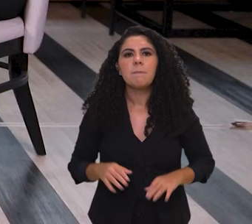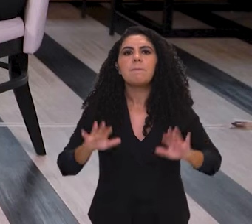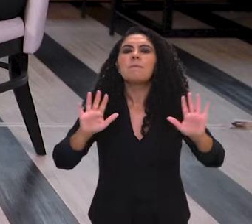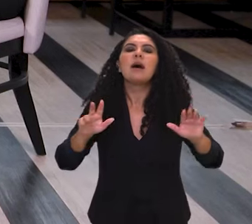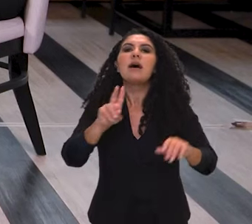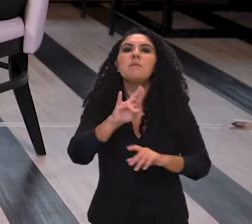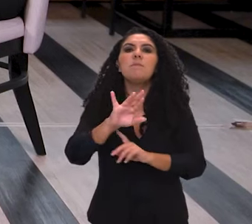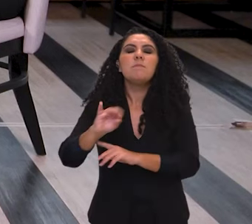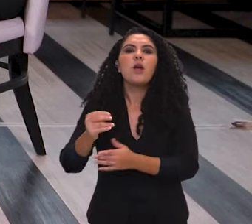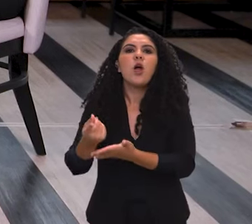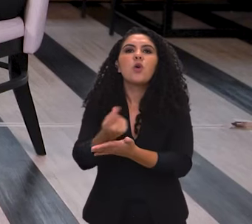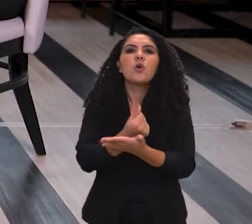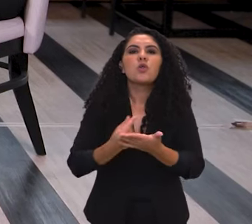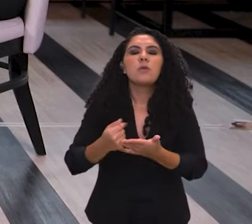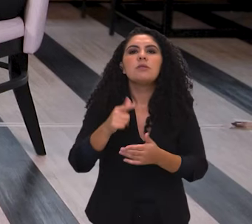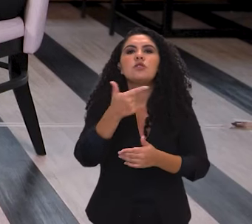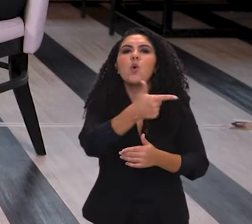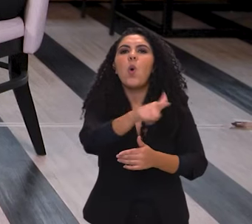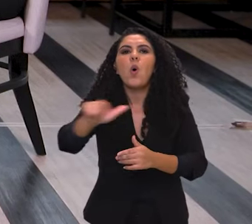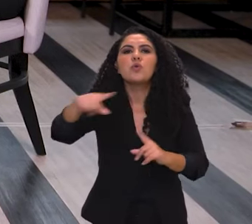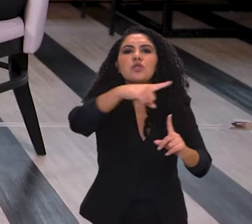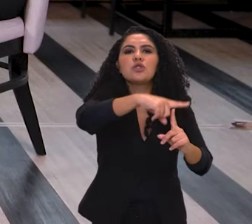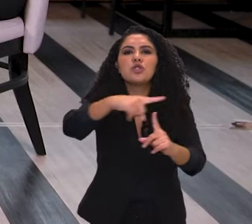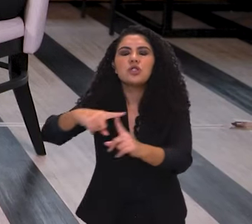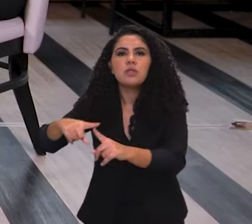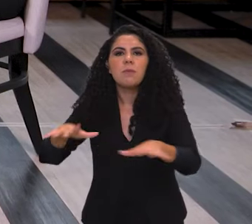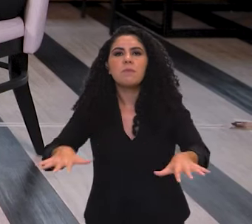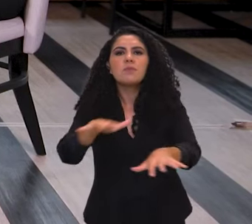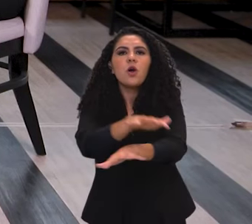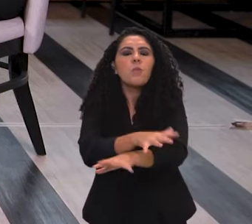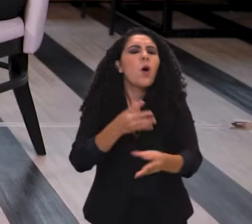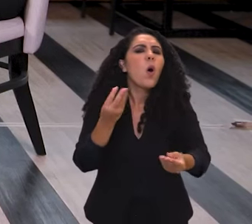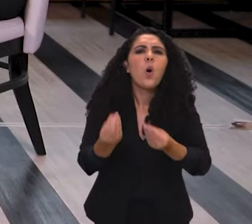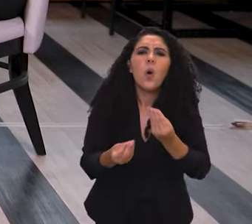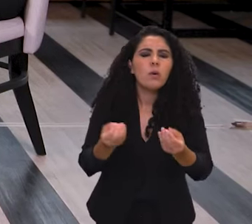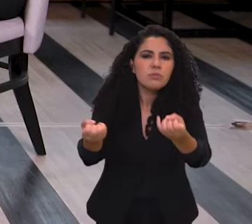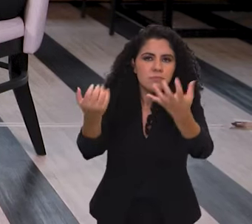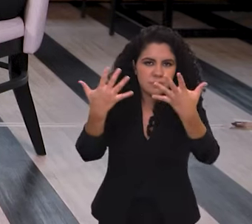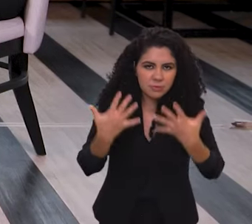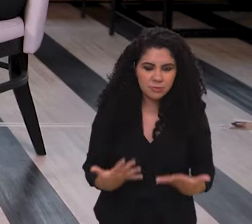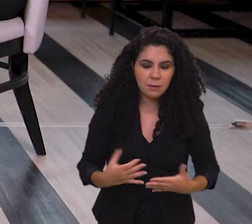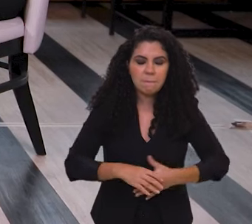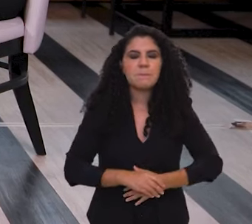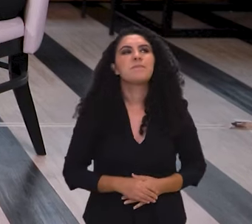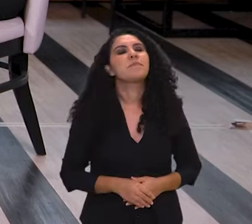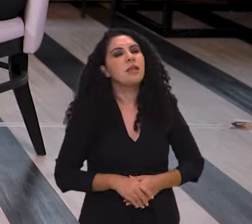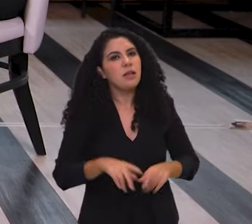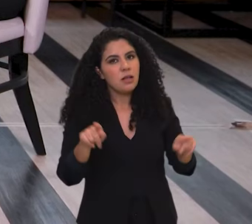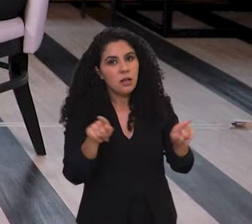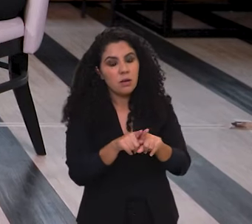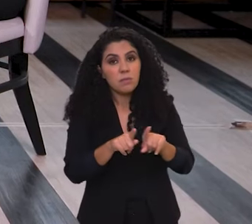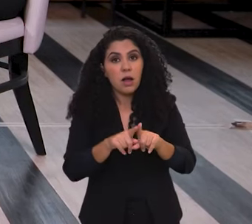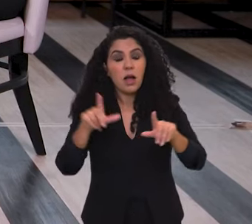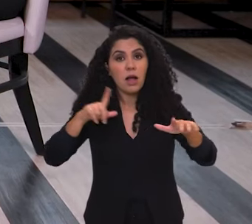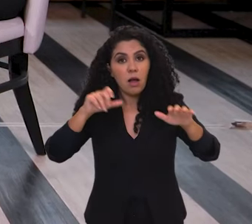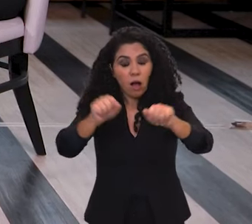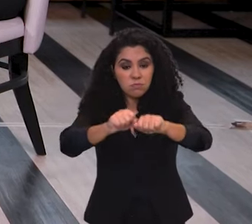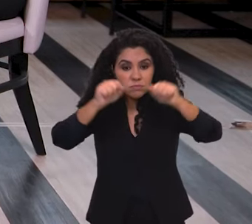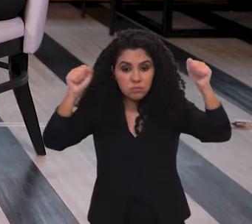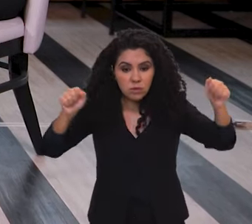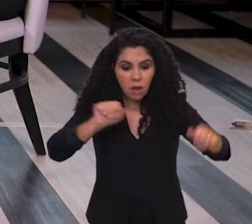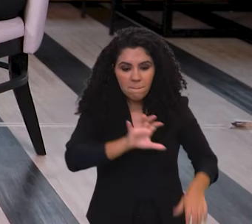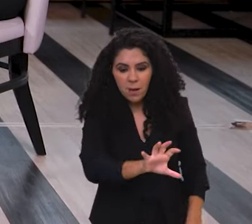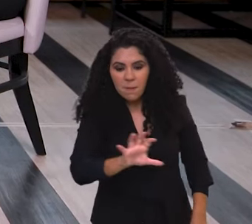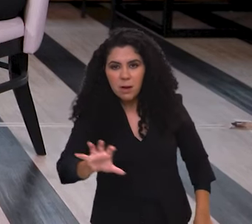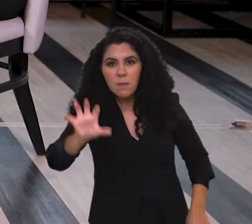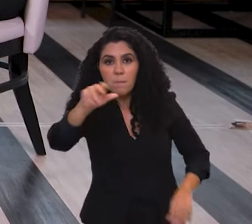a bioeconomia nos outros biomas, como que está sendo trabalhada? Também, né? A gente olhar o território nacional a partir